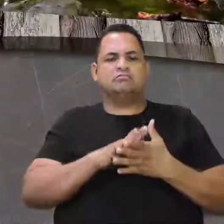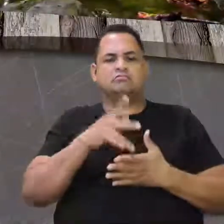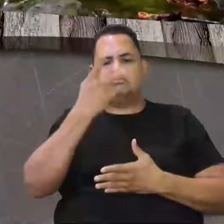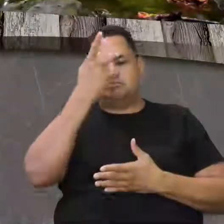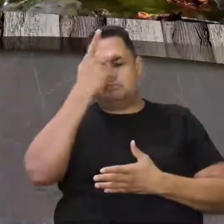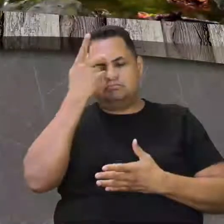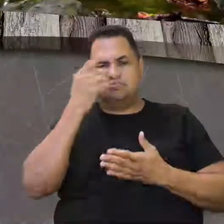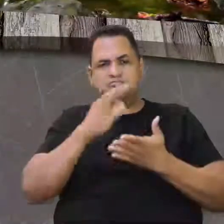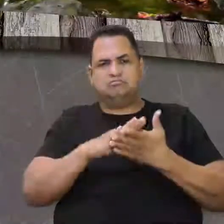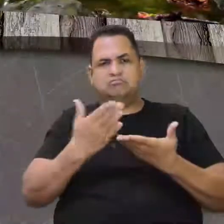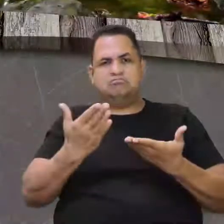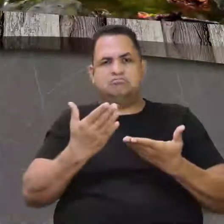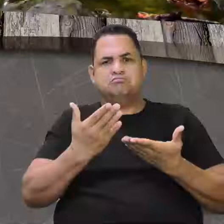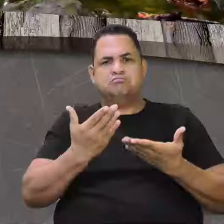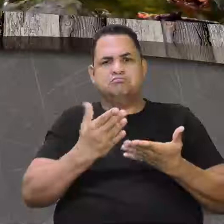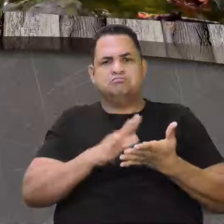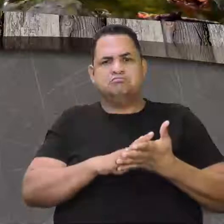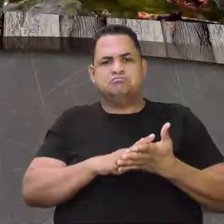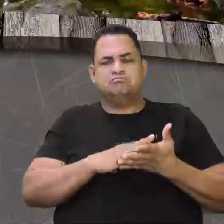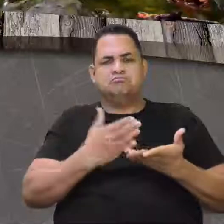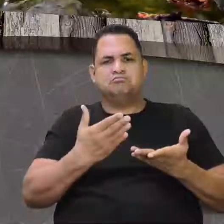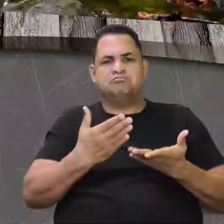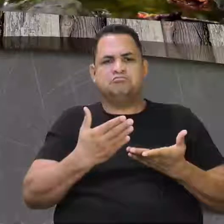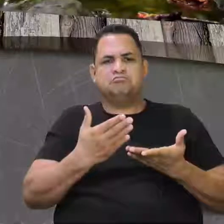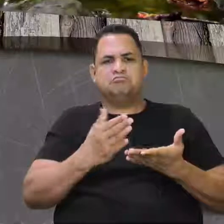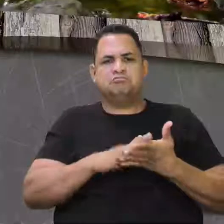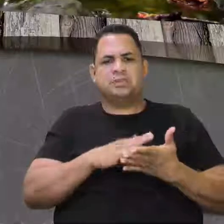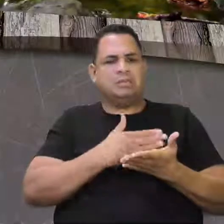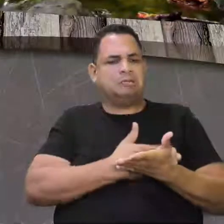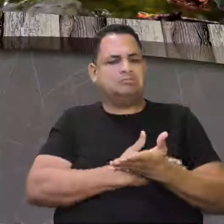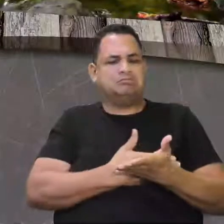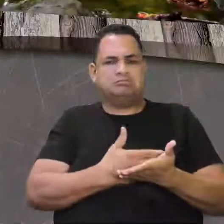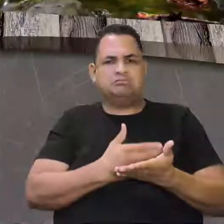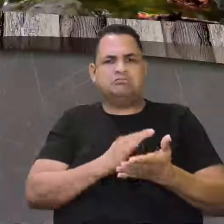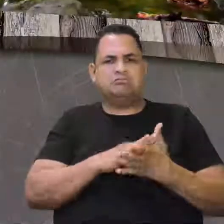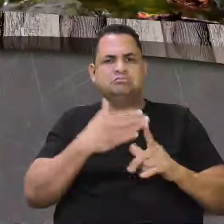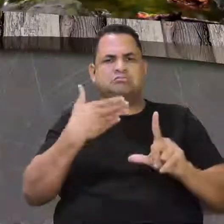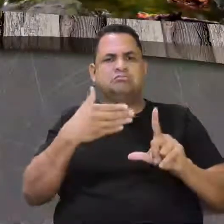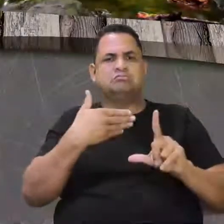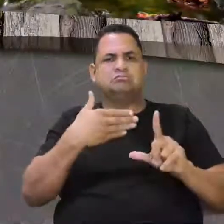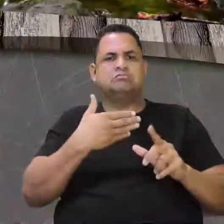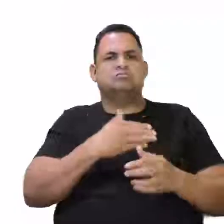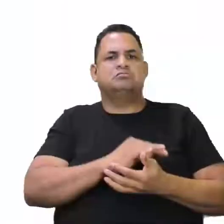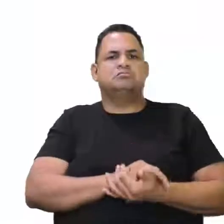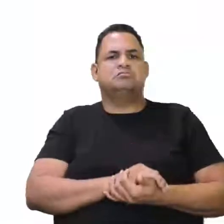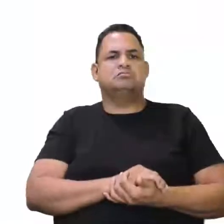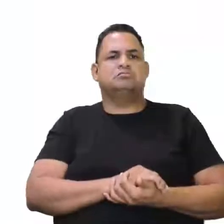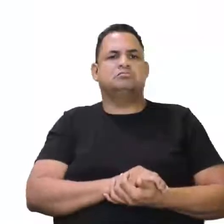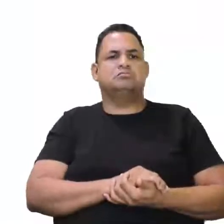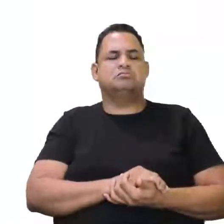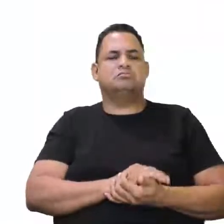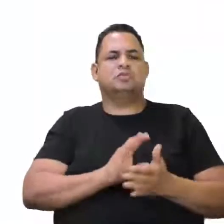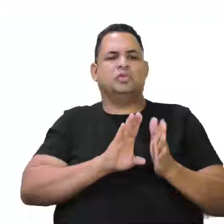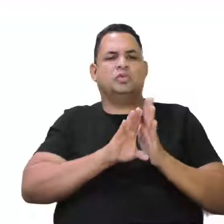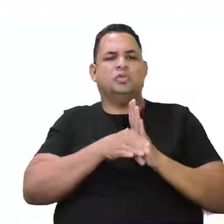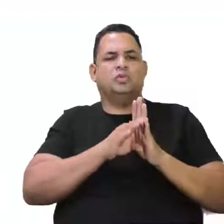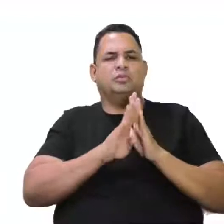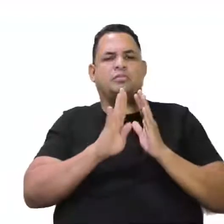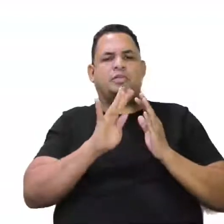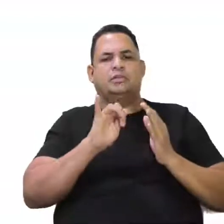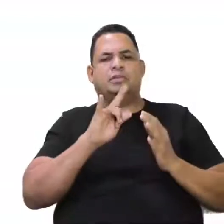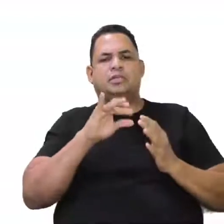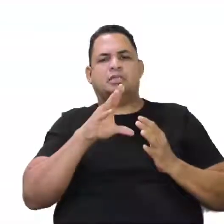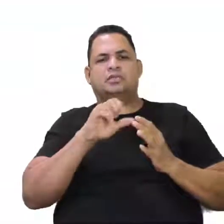fazendo algo legal, então, para elas, o erro ali está comum. Costumou. Joga na tela. Olha lá, o conceito